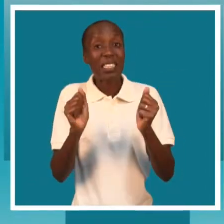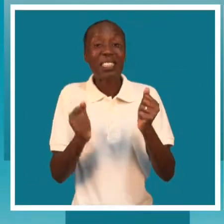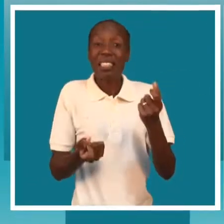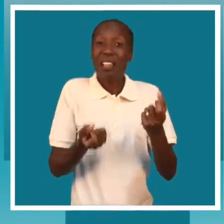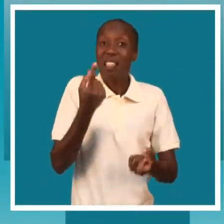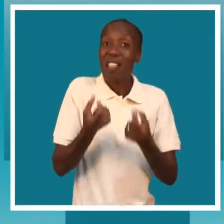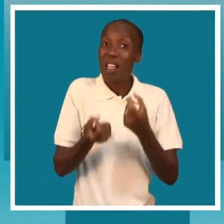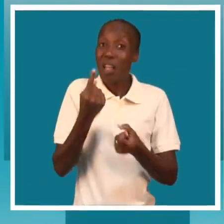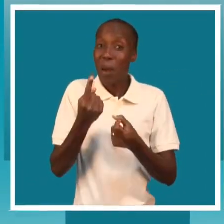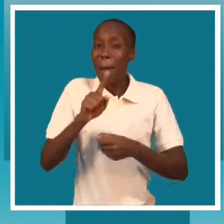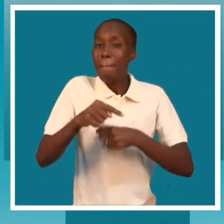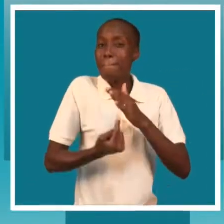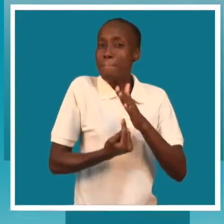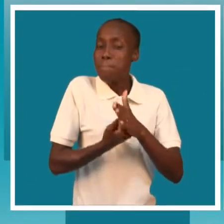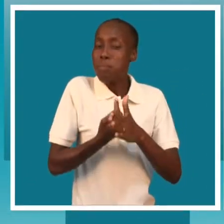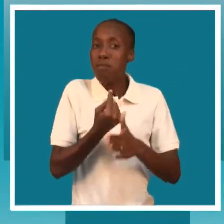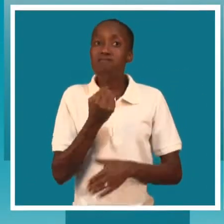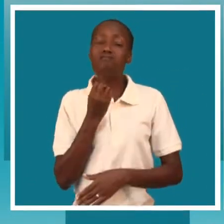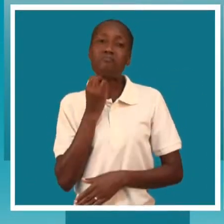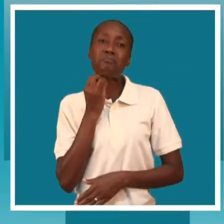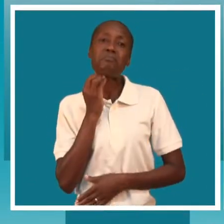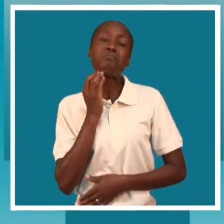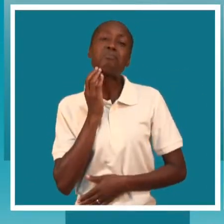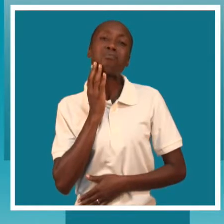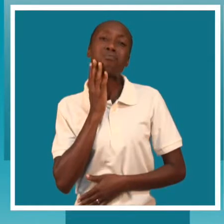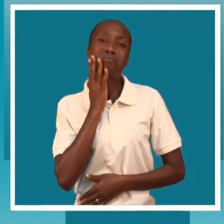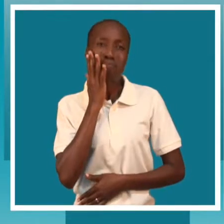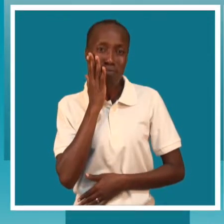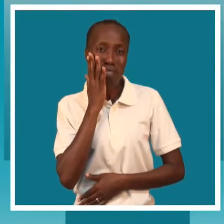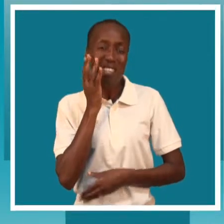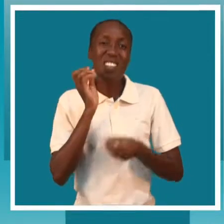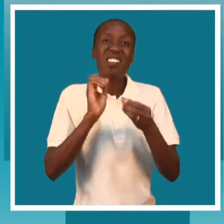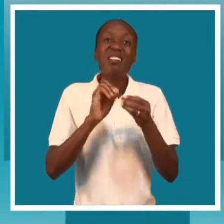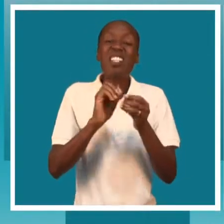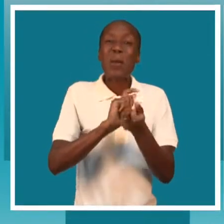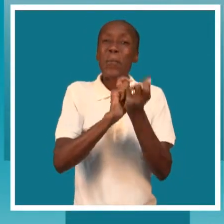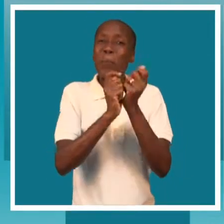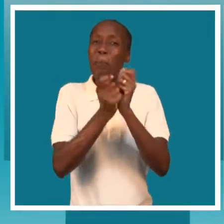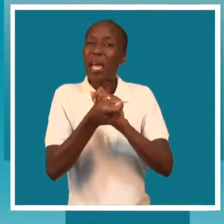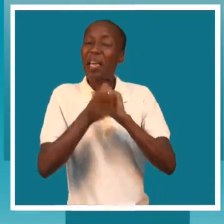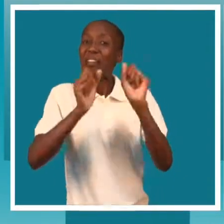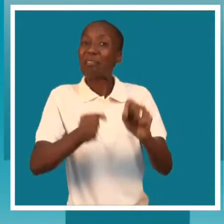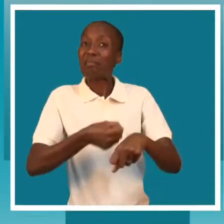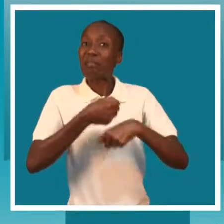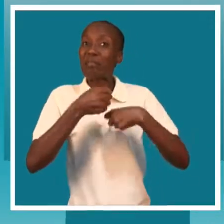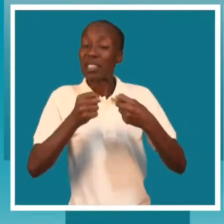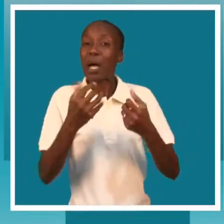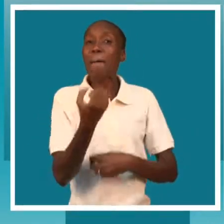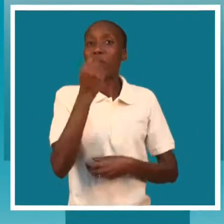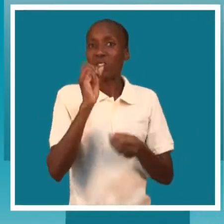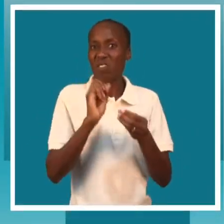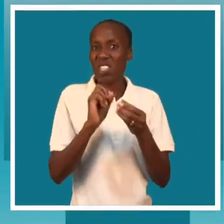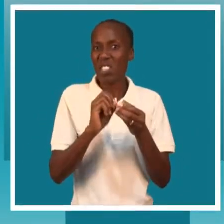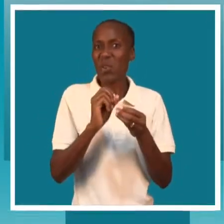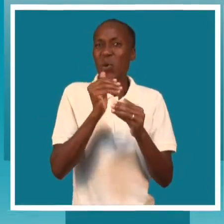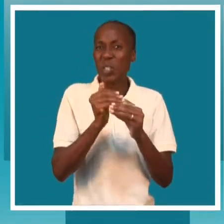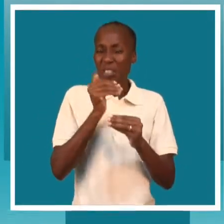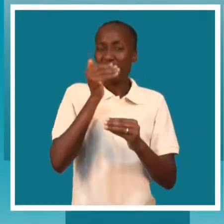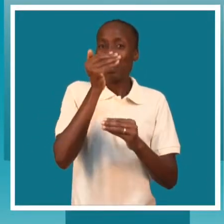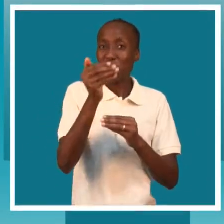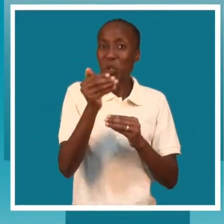Mas, algumas vezes, nós podemos ter sequelas de convulsão que sejam irreversíveis, em que a pessoa